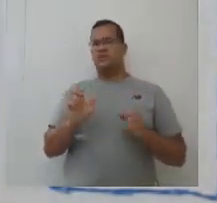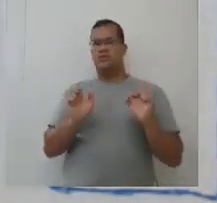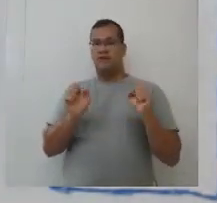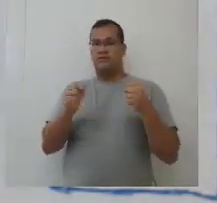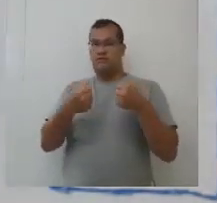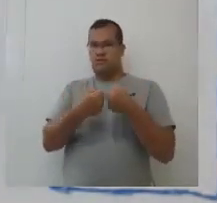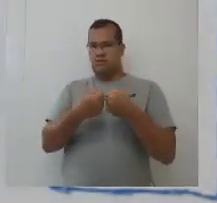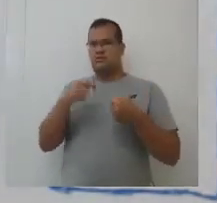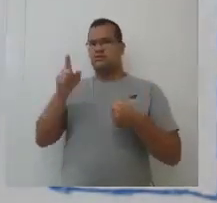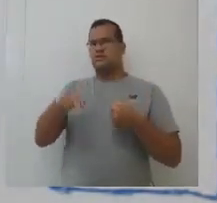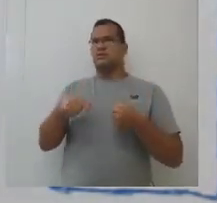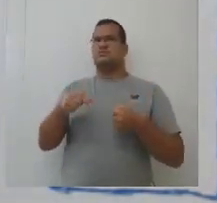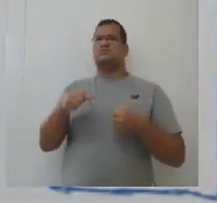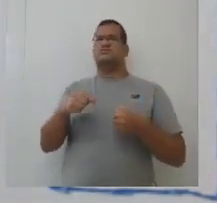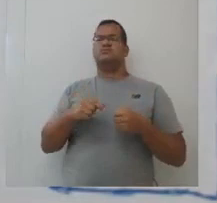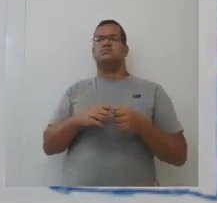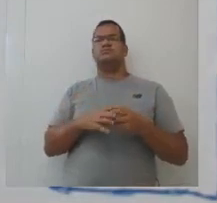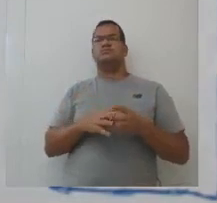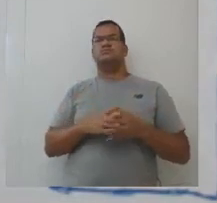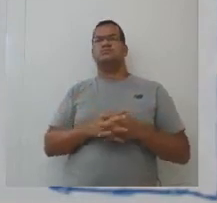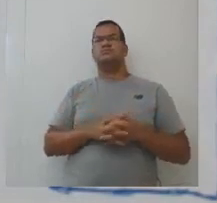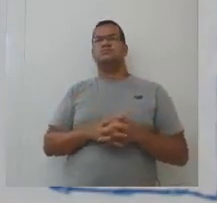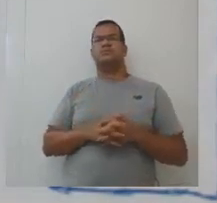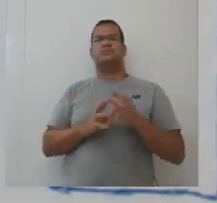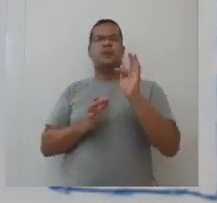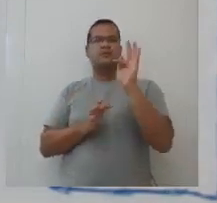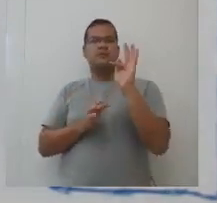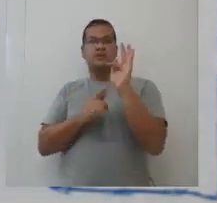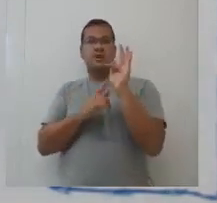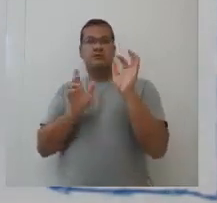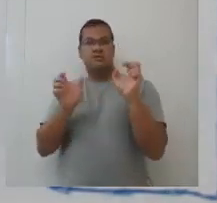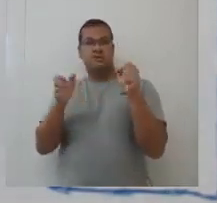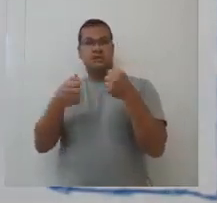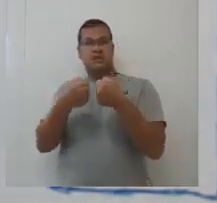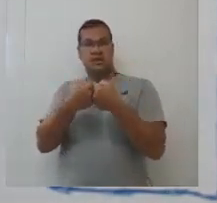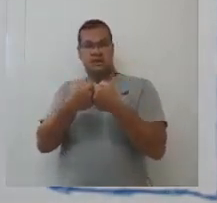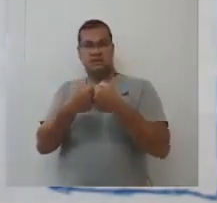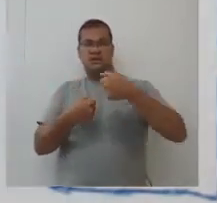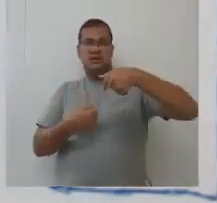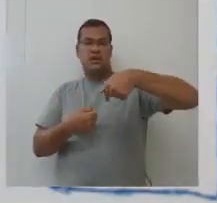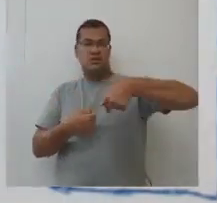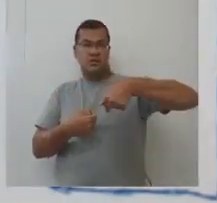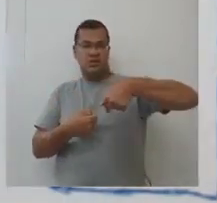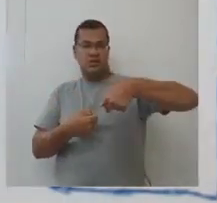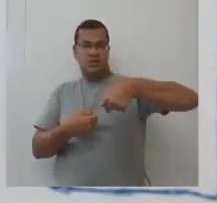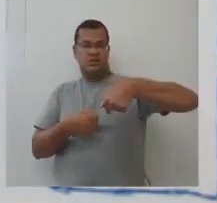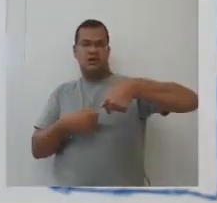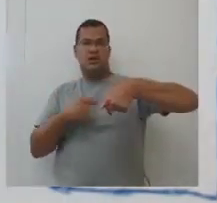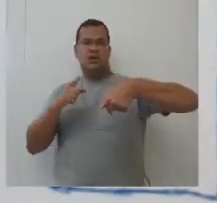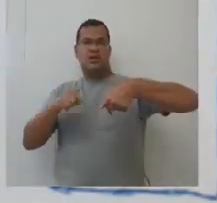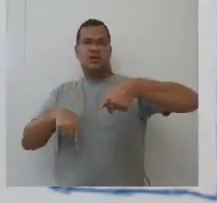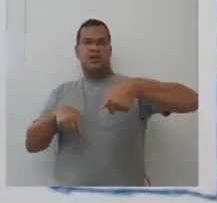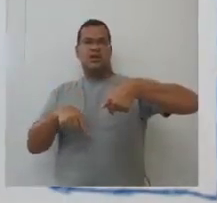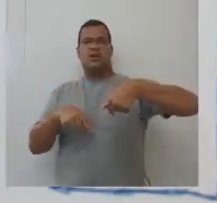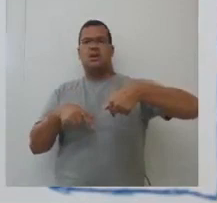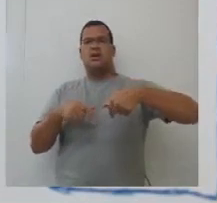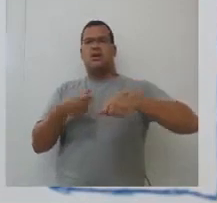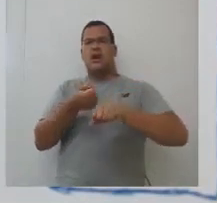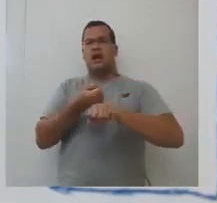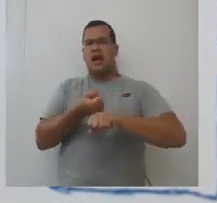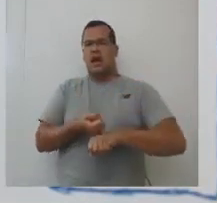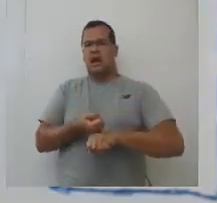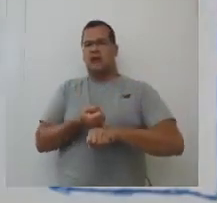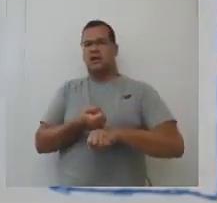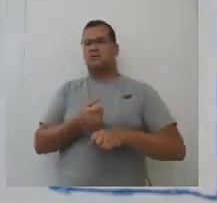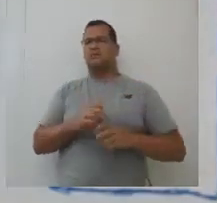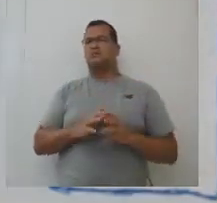O F é a força elétrica. E o Q é a carga. Como é um vetor, para todo vetor ficar